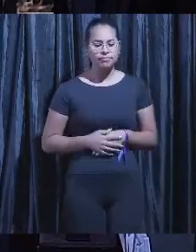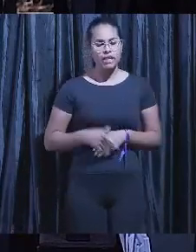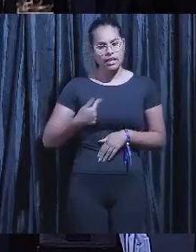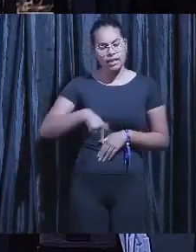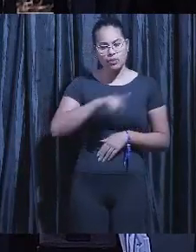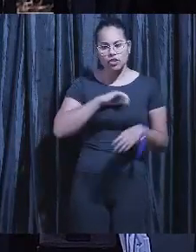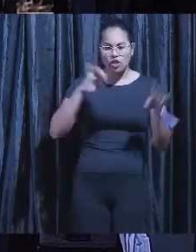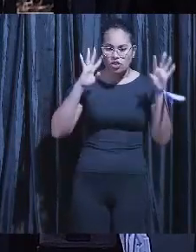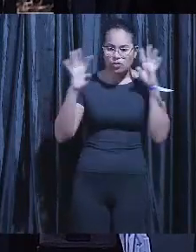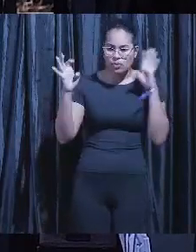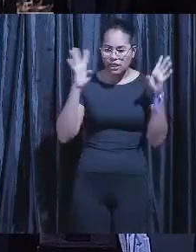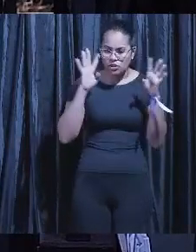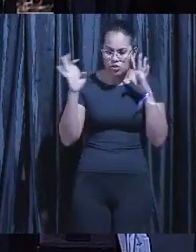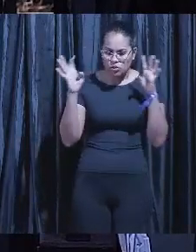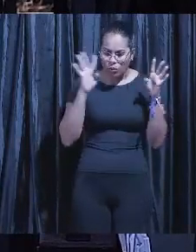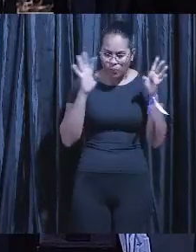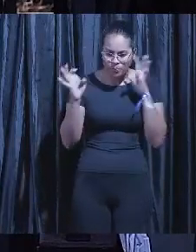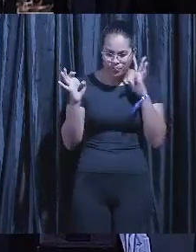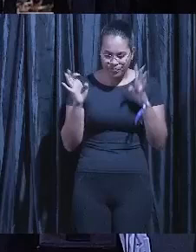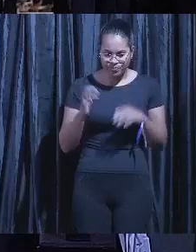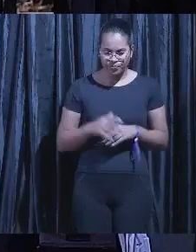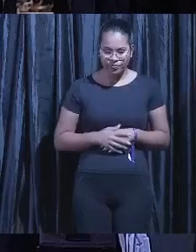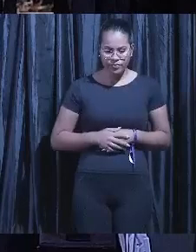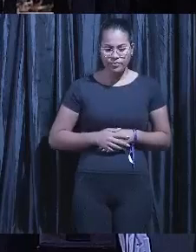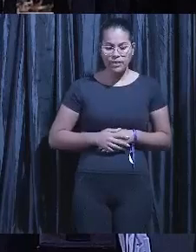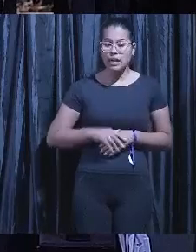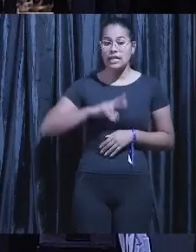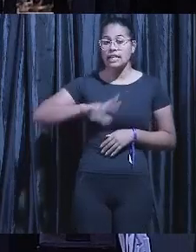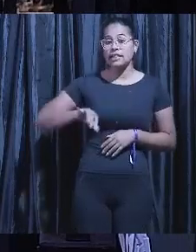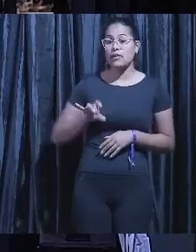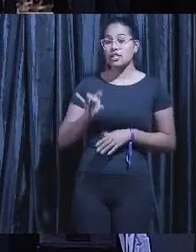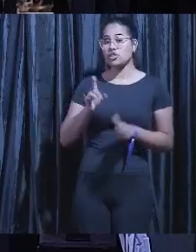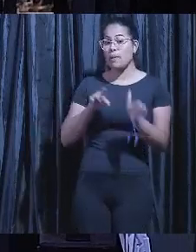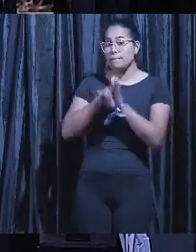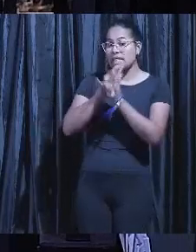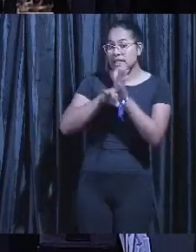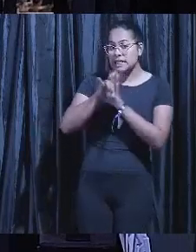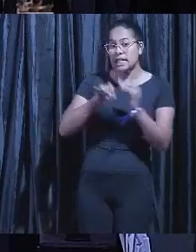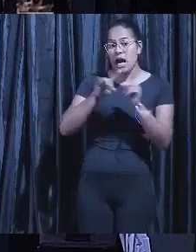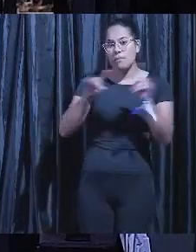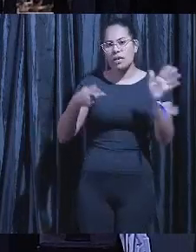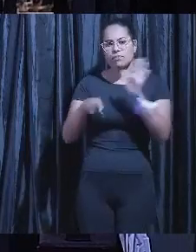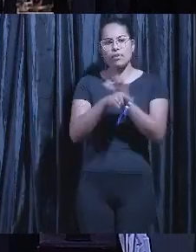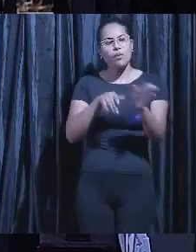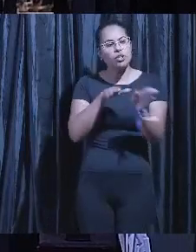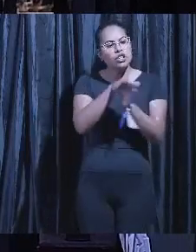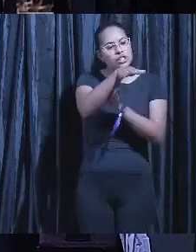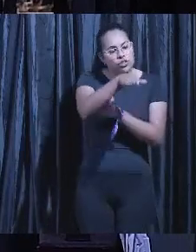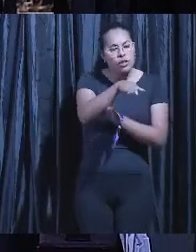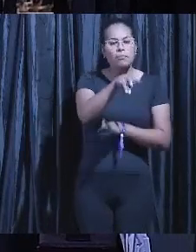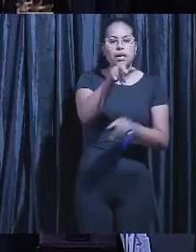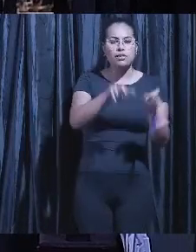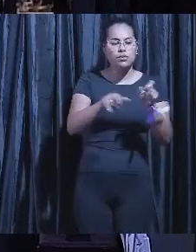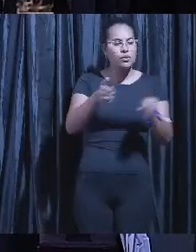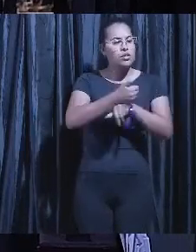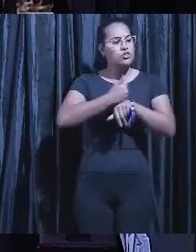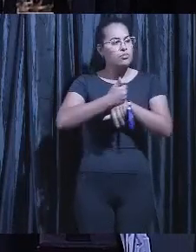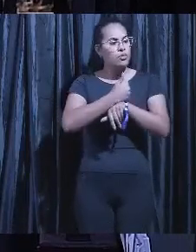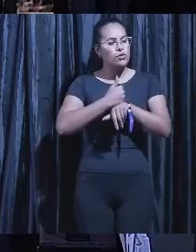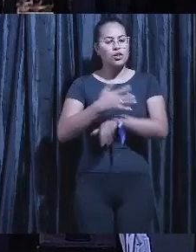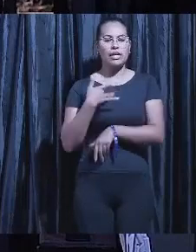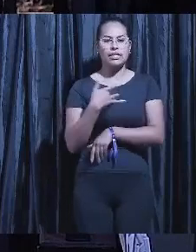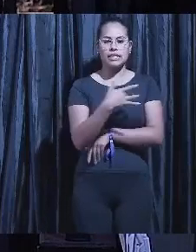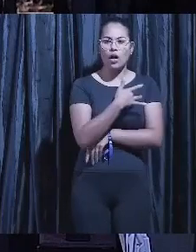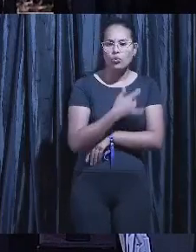de uma, não só pesquisa, mas direcionamento de profissionais de saúde, de arquitetura, a